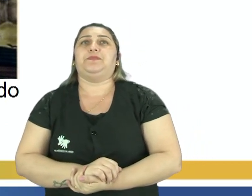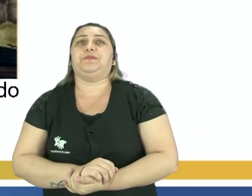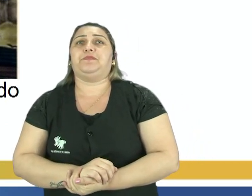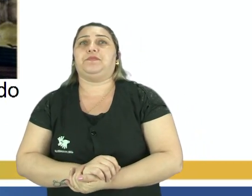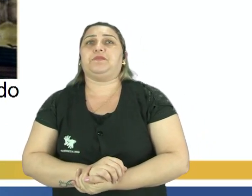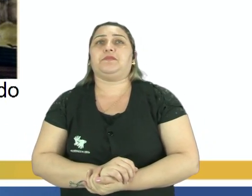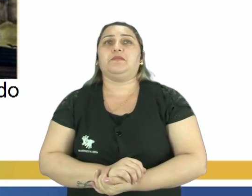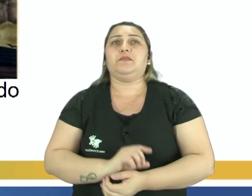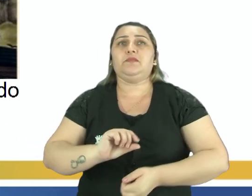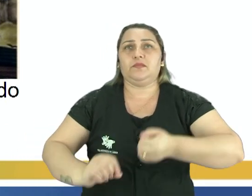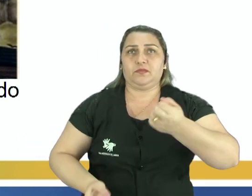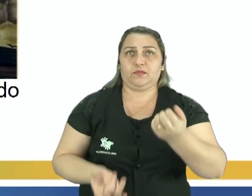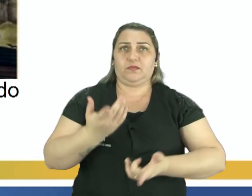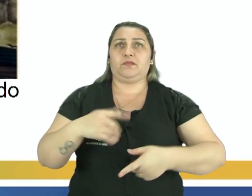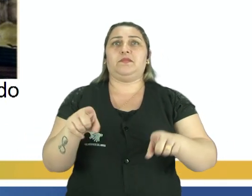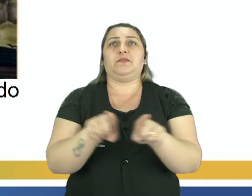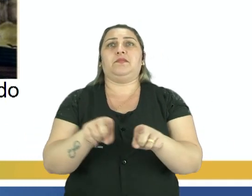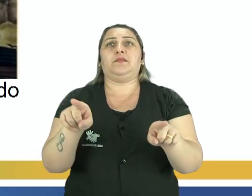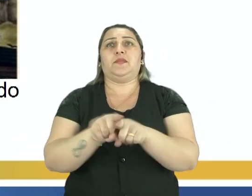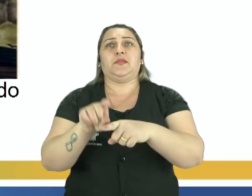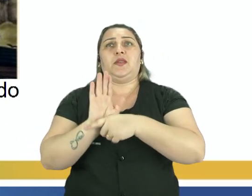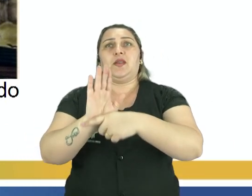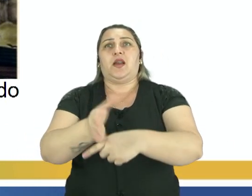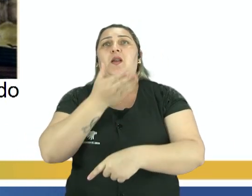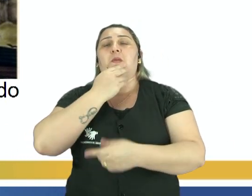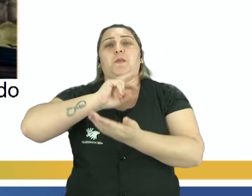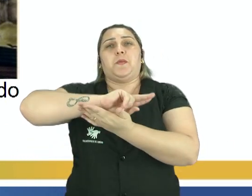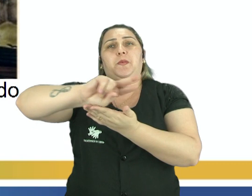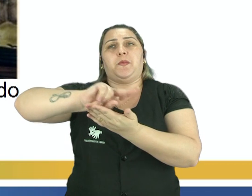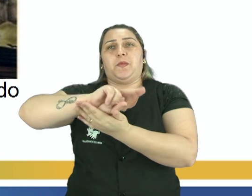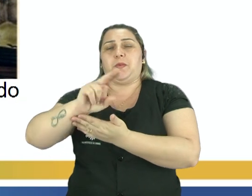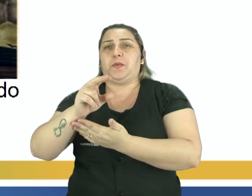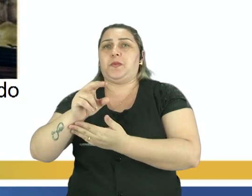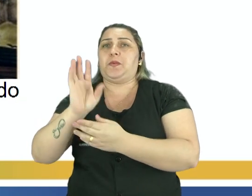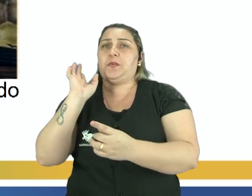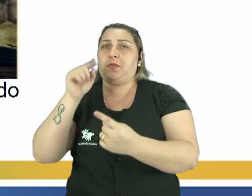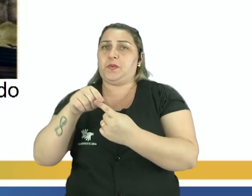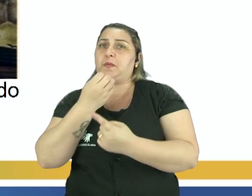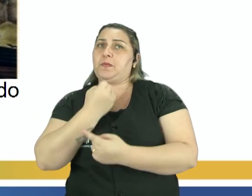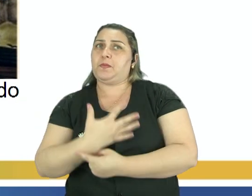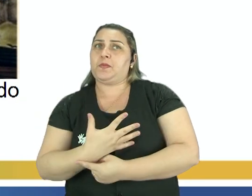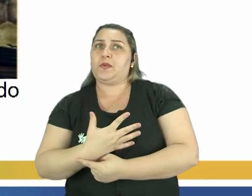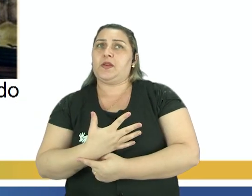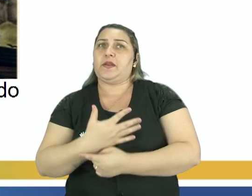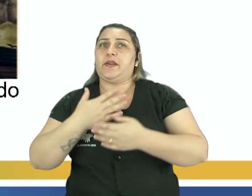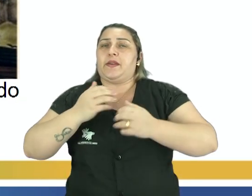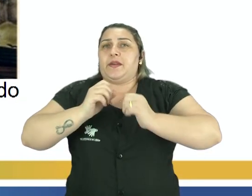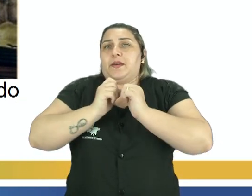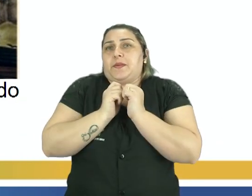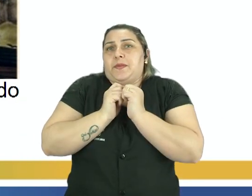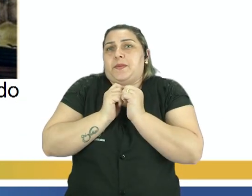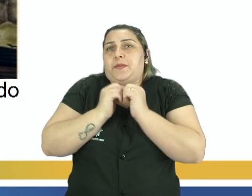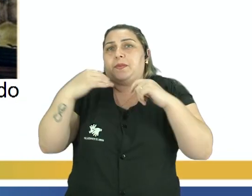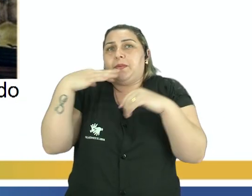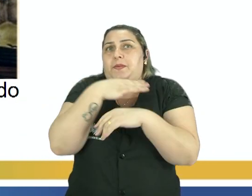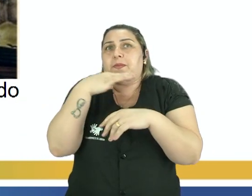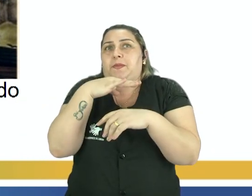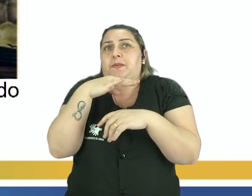O domínio do fogo, por sua vez, proporcionou ao homem inúmeras vantagens, como aquecer-se, iluminar